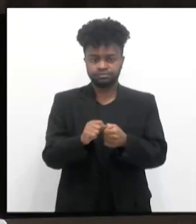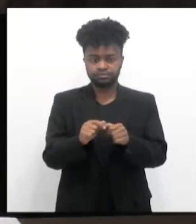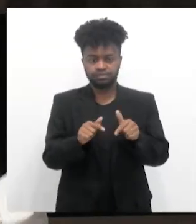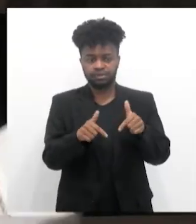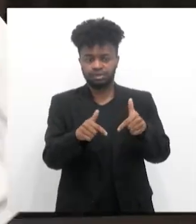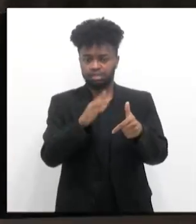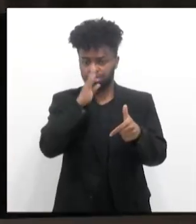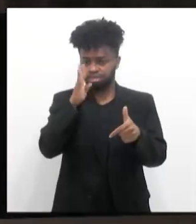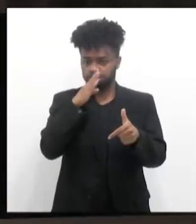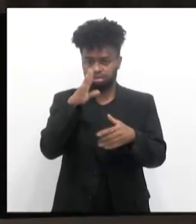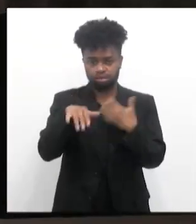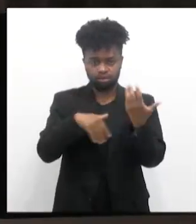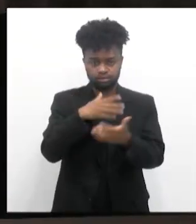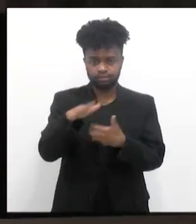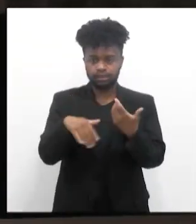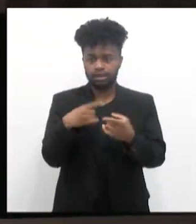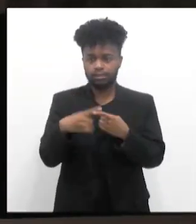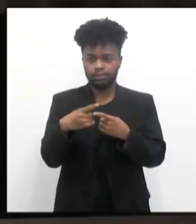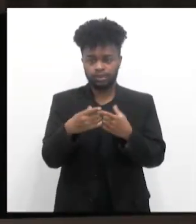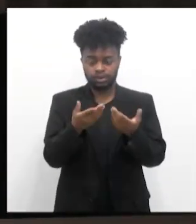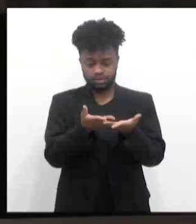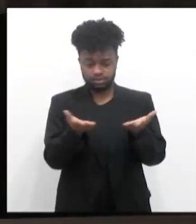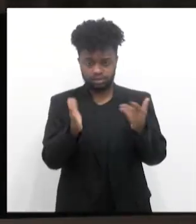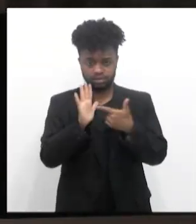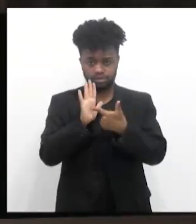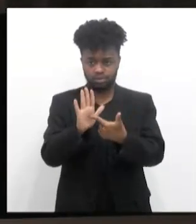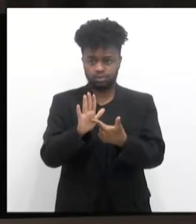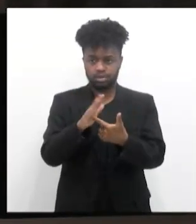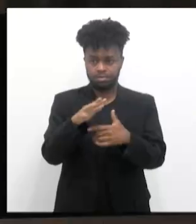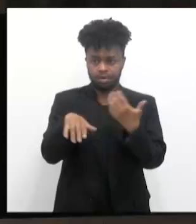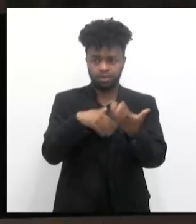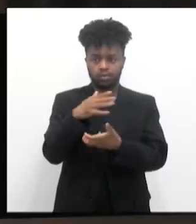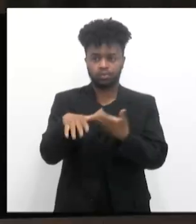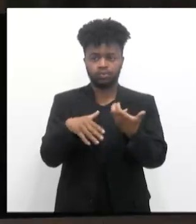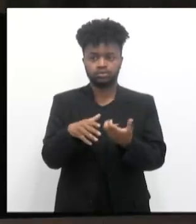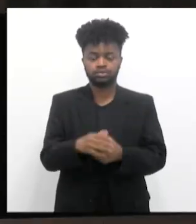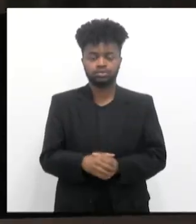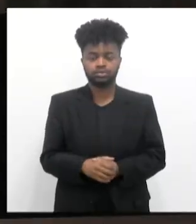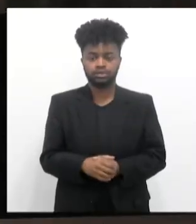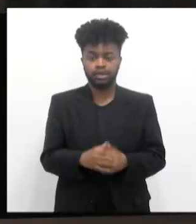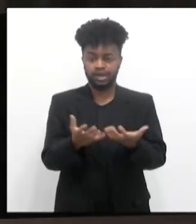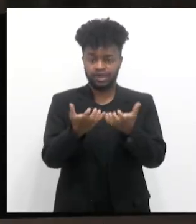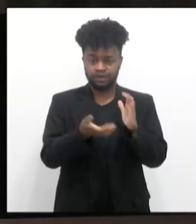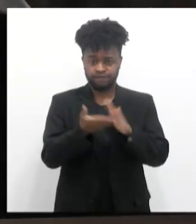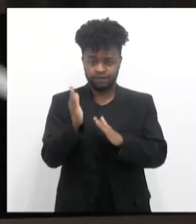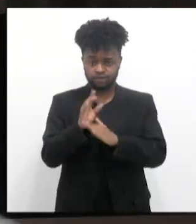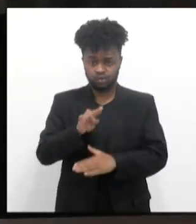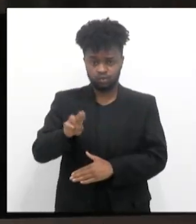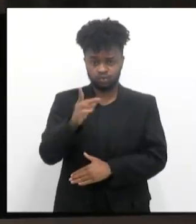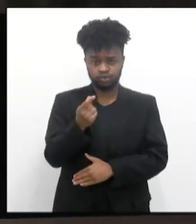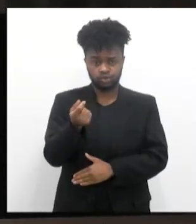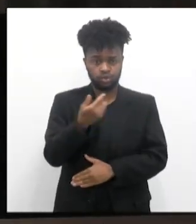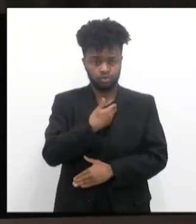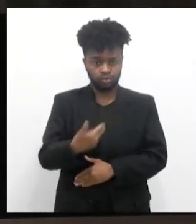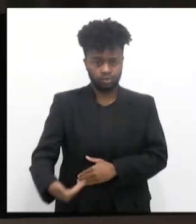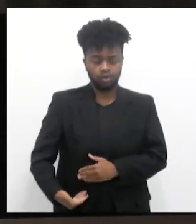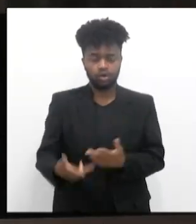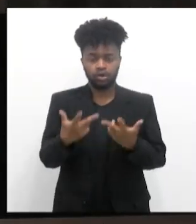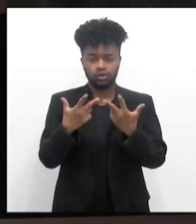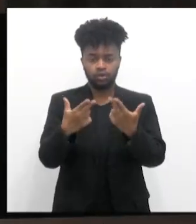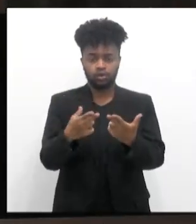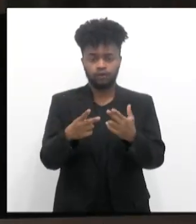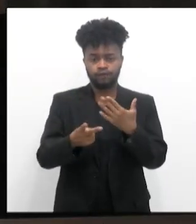fosse baderna, porque isso aqui é baderna, senhores. Quer viajar com dinheiro público, assim como viajou